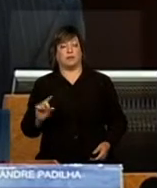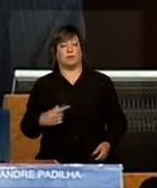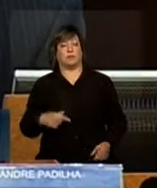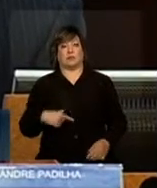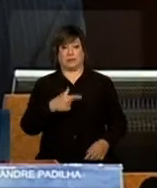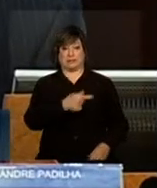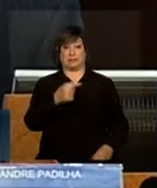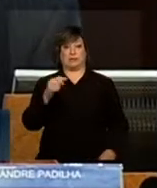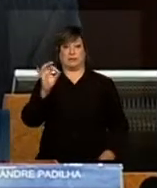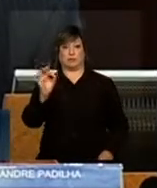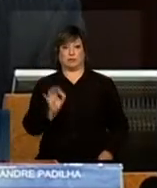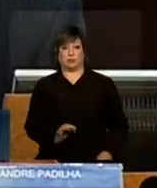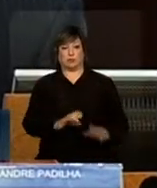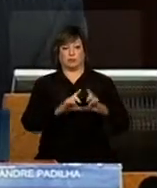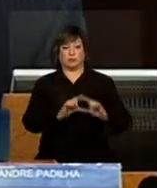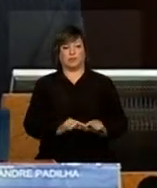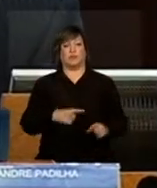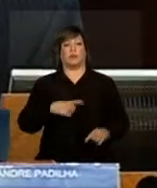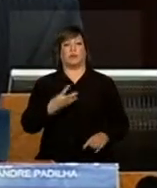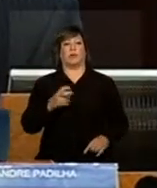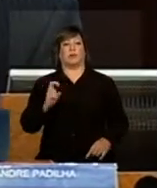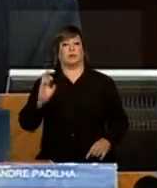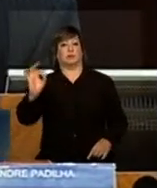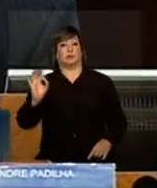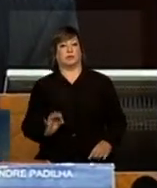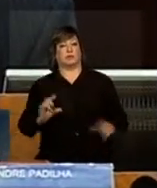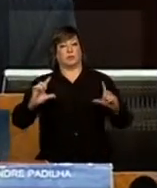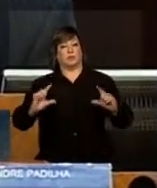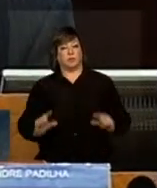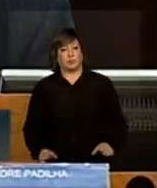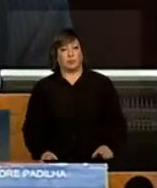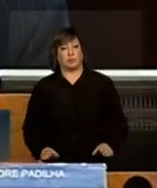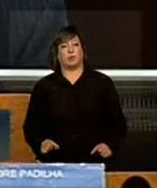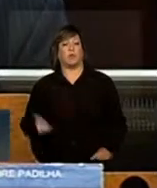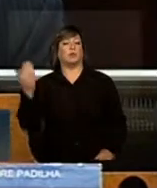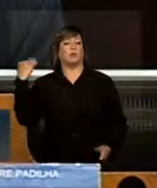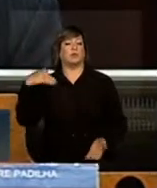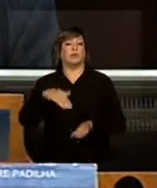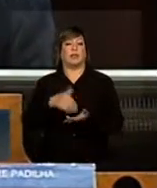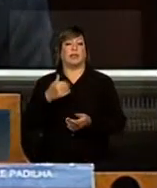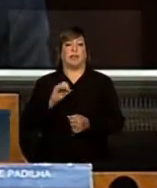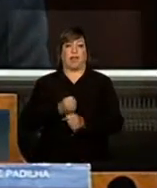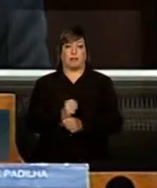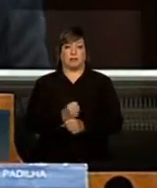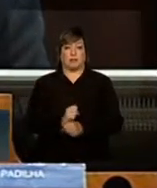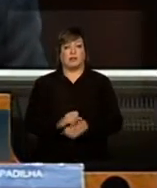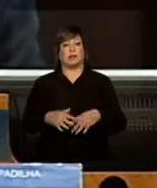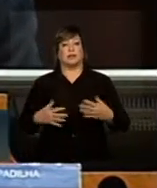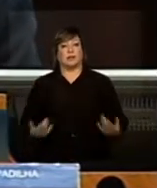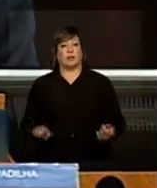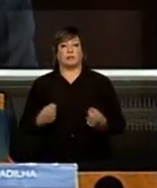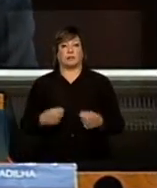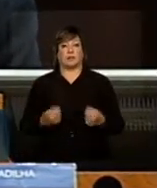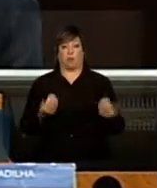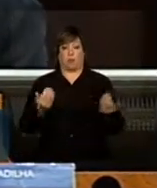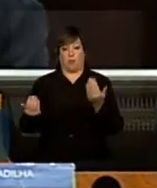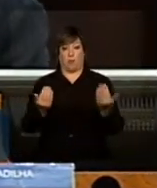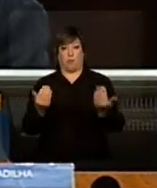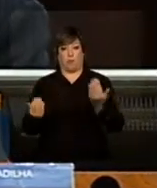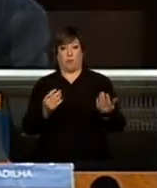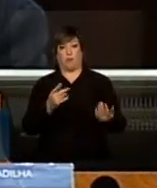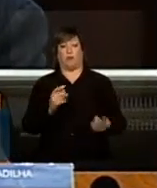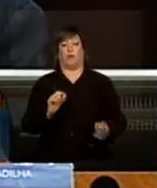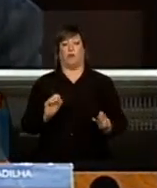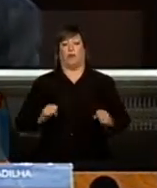77% e 45% da redução aconteceu nos últimos 10 anos. Né? Então, você tem que fazer a comparação proporcional, ou seja,